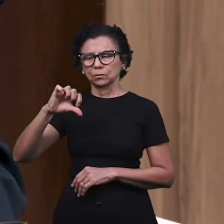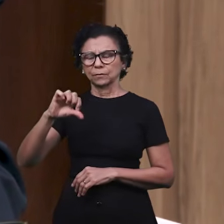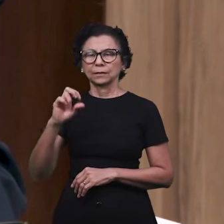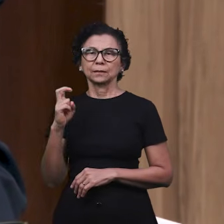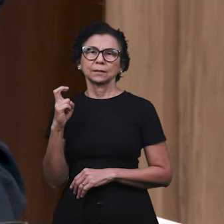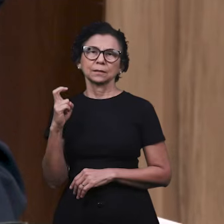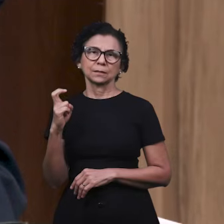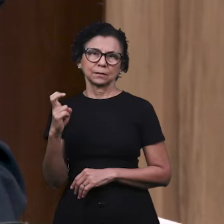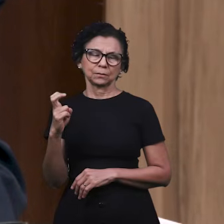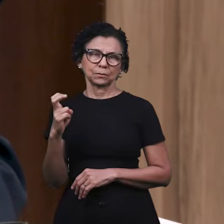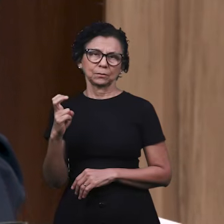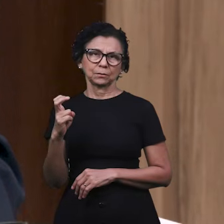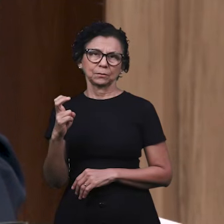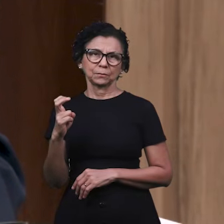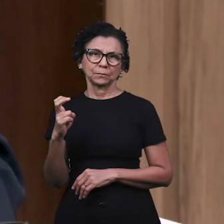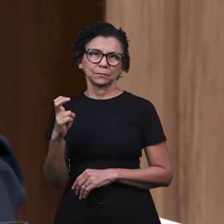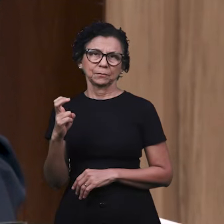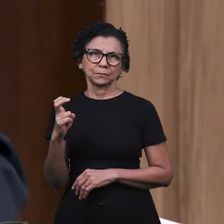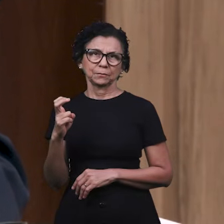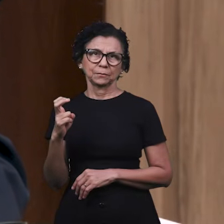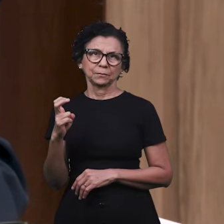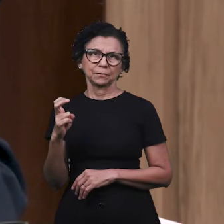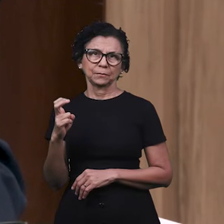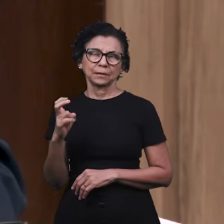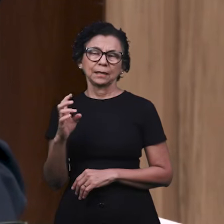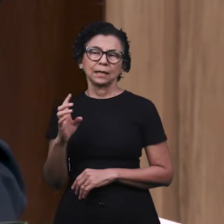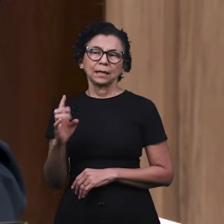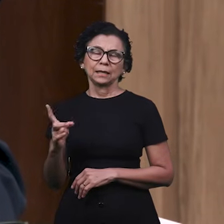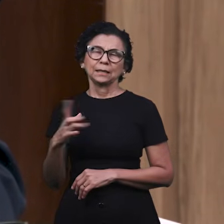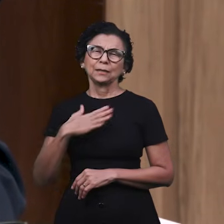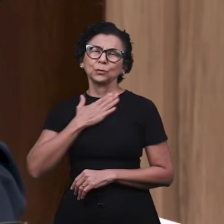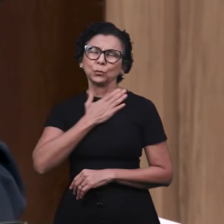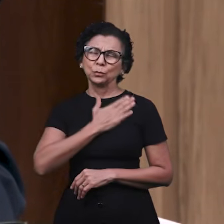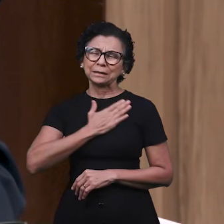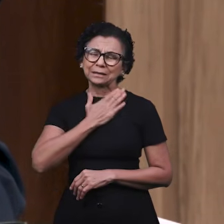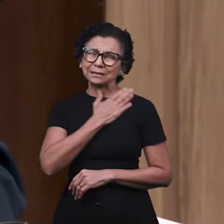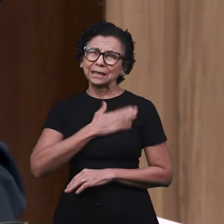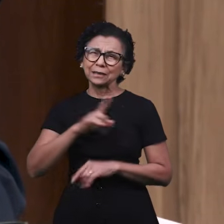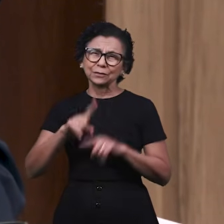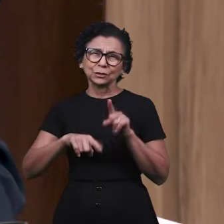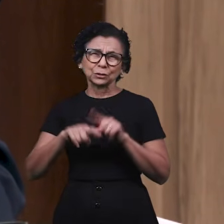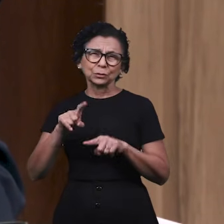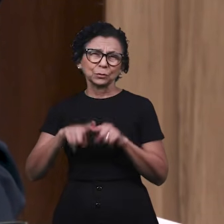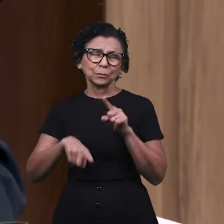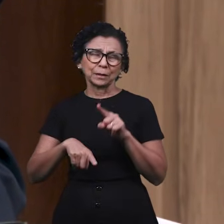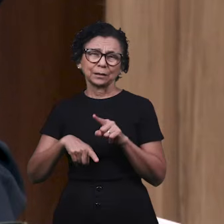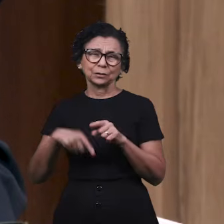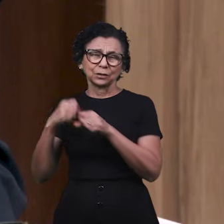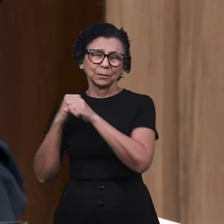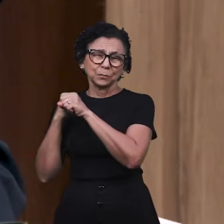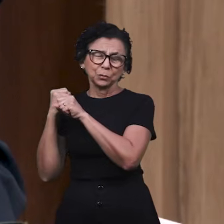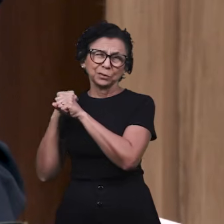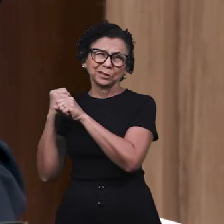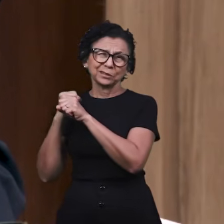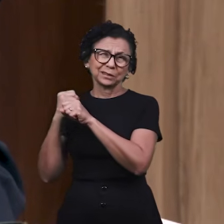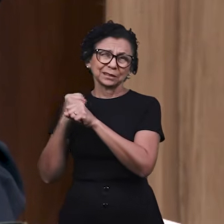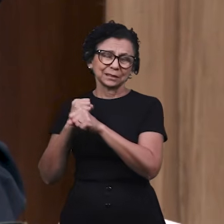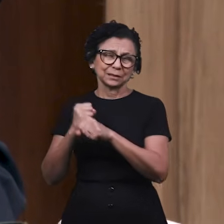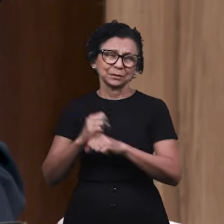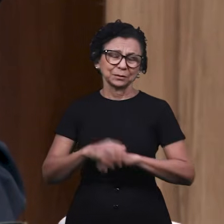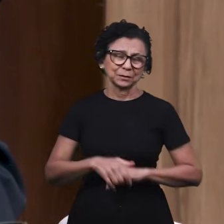E ele tocava um instrumento com o qual ele se identificava assim, há muitos anos. Era um